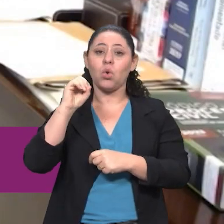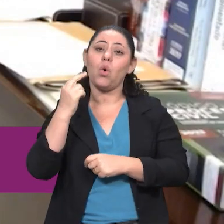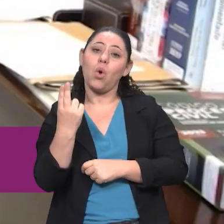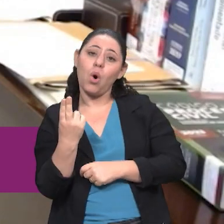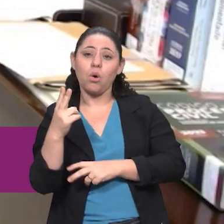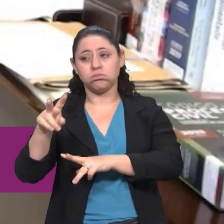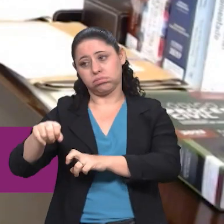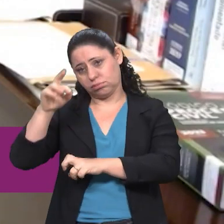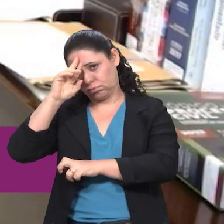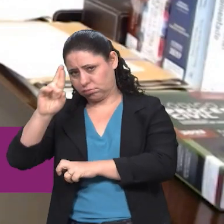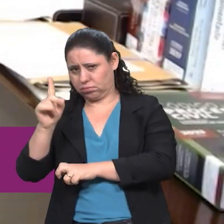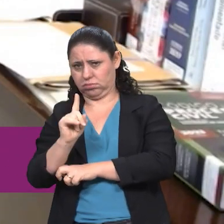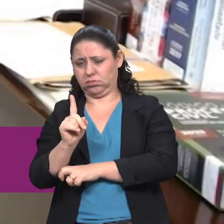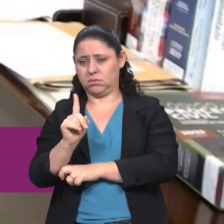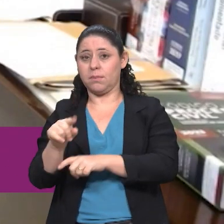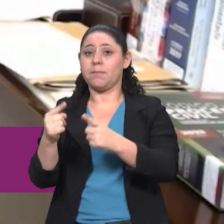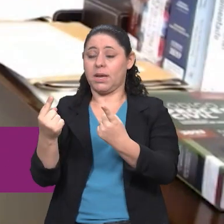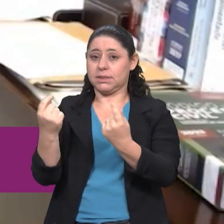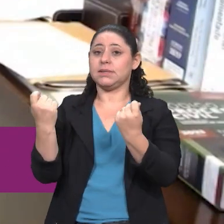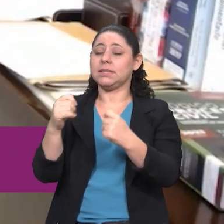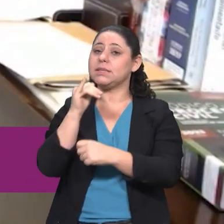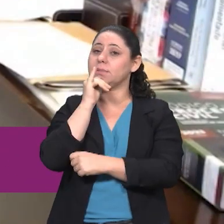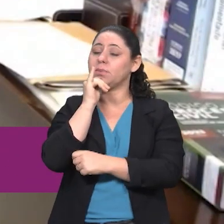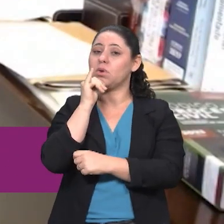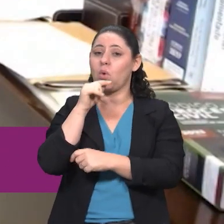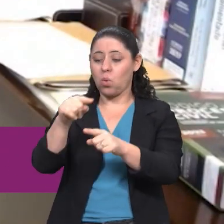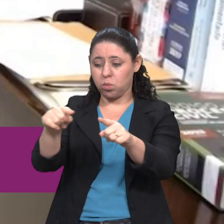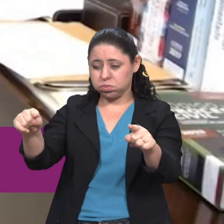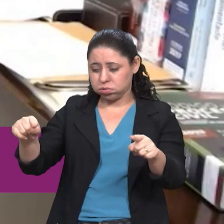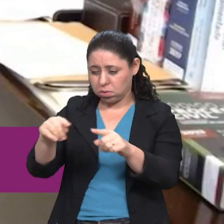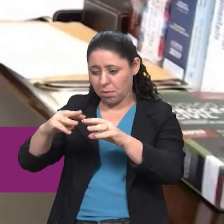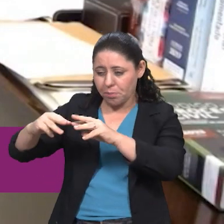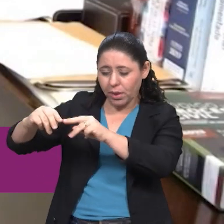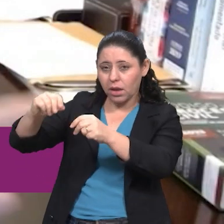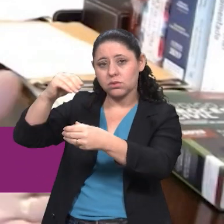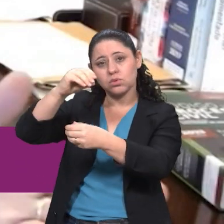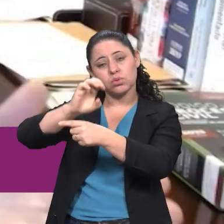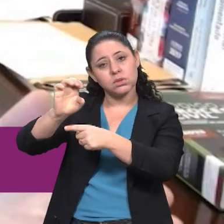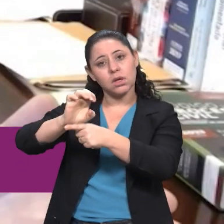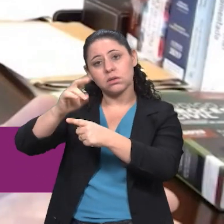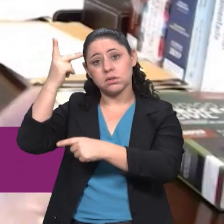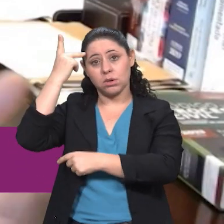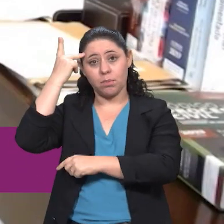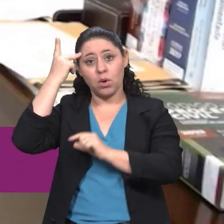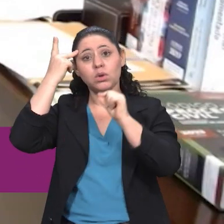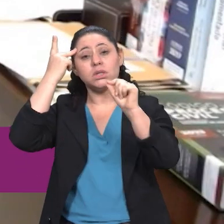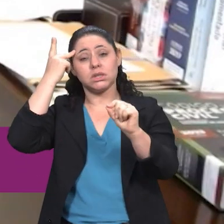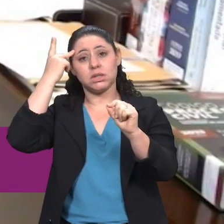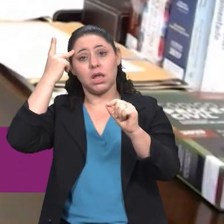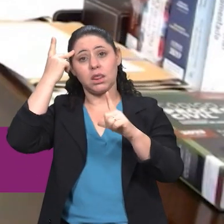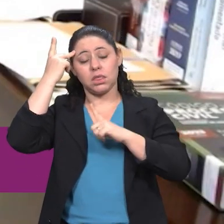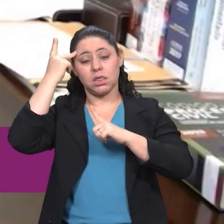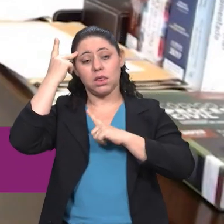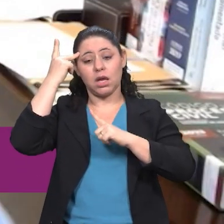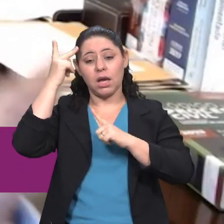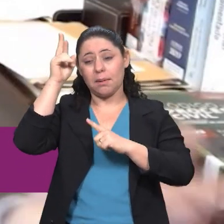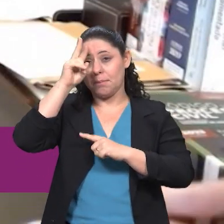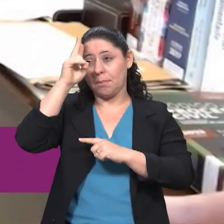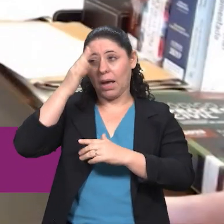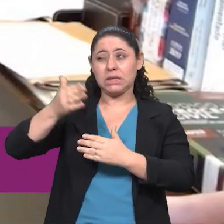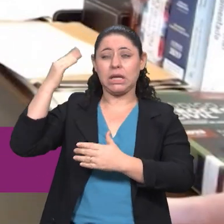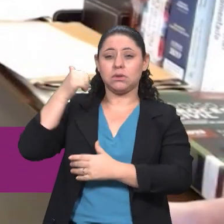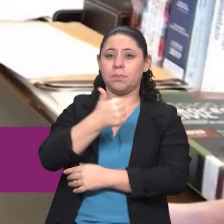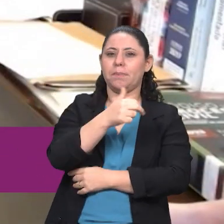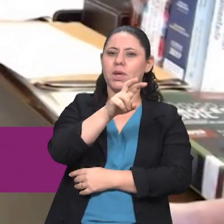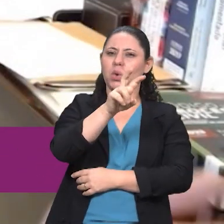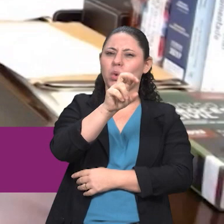Sul, ou não somente para os produtores rurais. Nós temos, por exemplo, hoje demarcações de áreas no estado de São Paulo que remontam à época